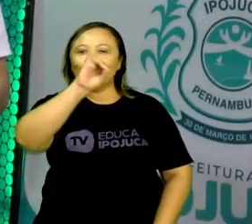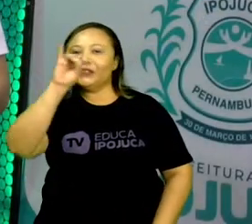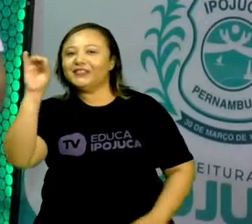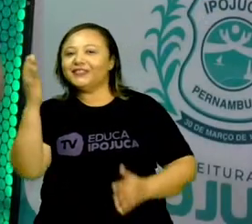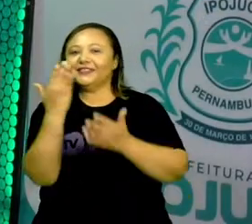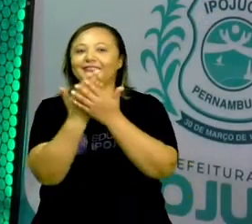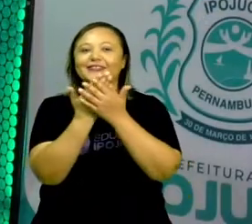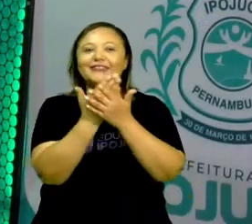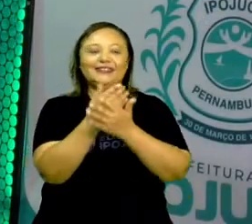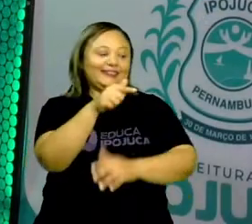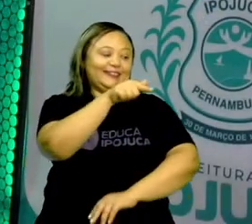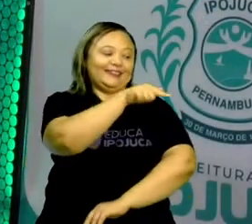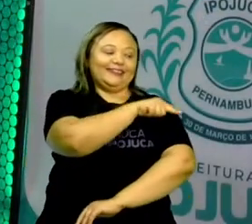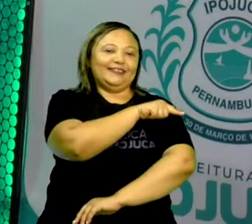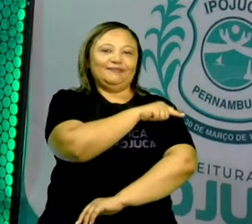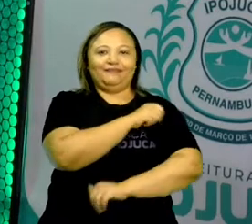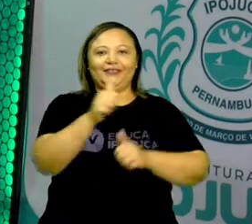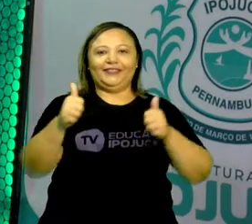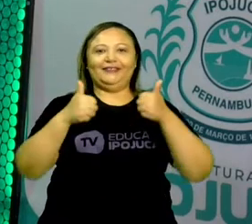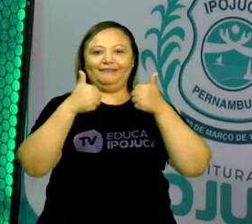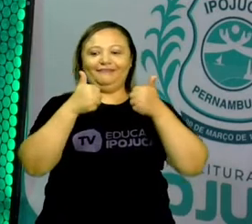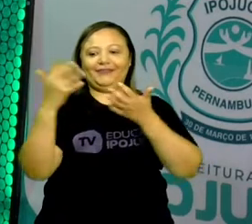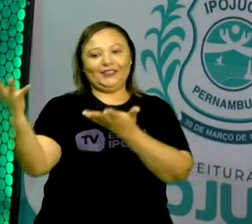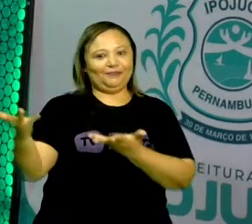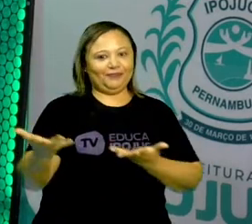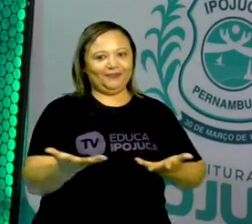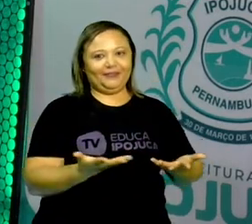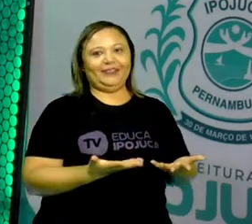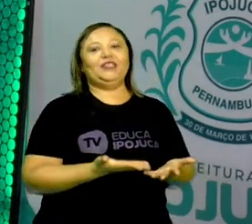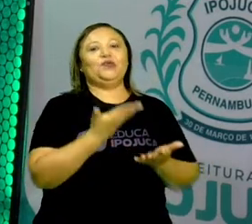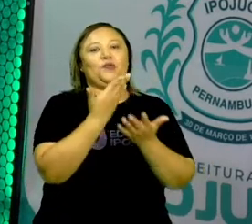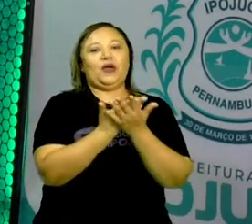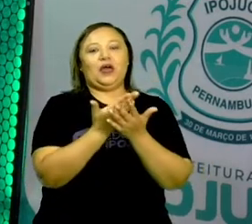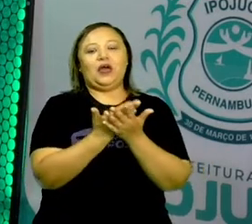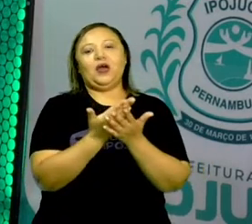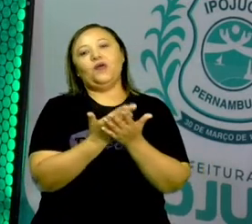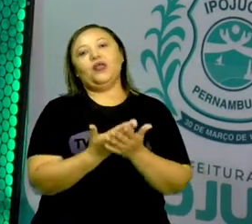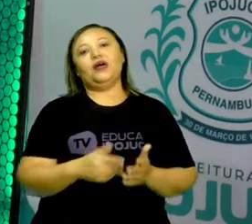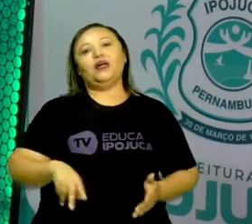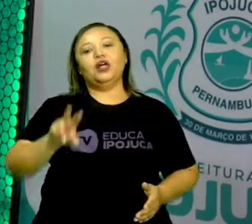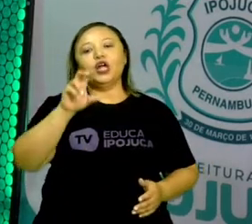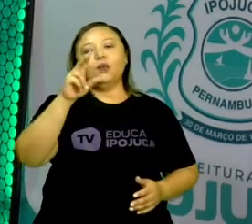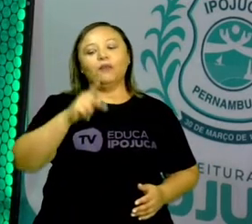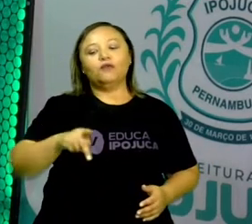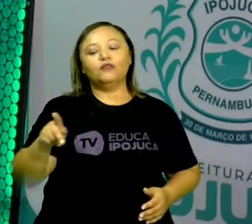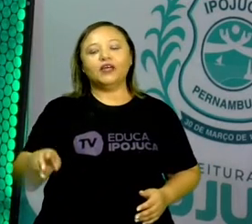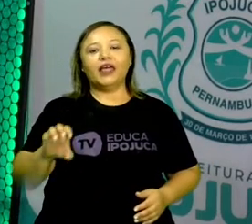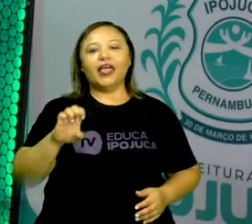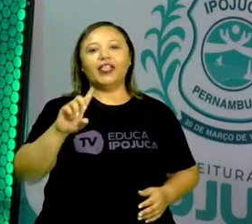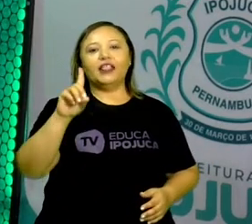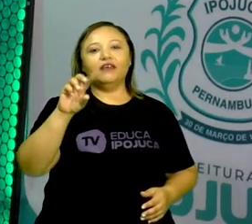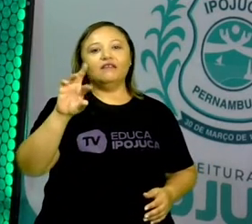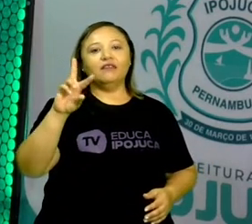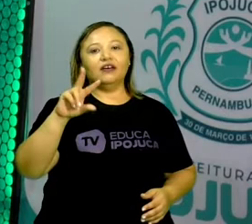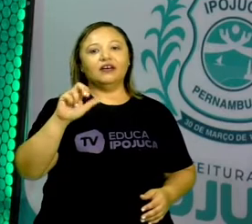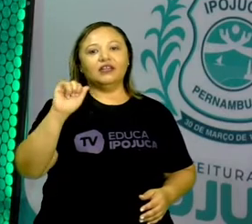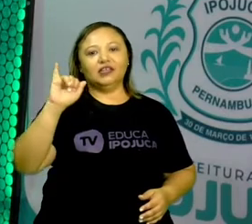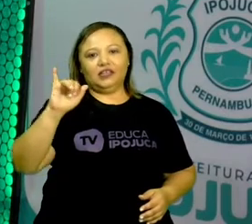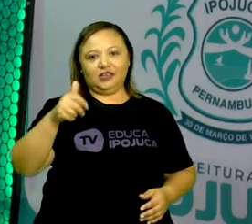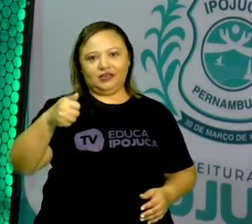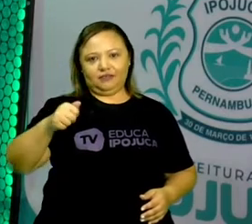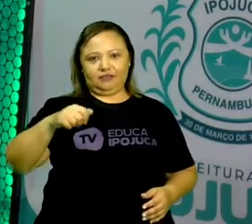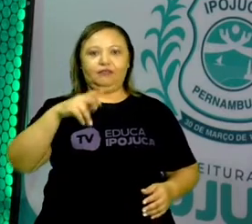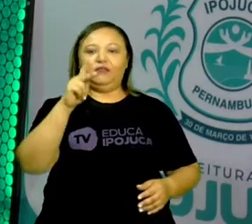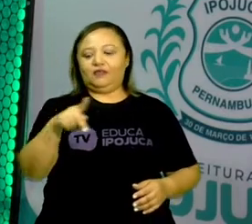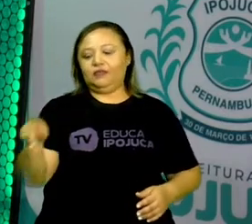Olá, estudantes do sétimo ano, tudo bem? Sejam bem-vindos para mais uma aula. Sou Edivânia Nunes, professora de língua portuguesa. E o